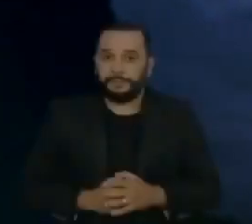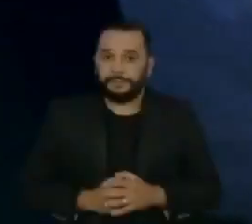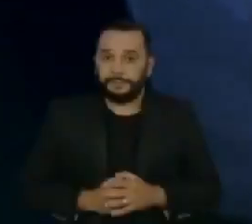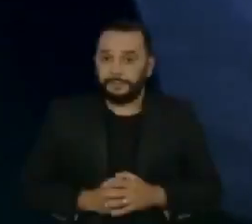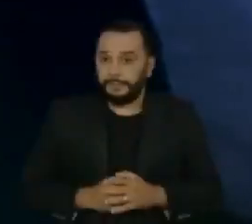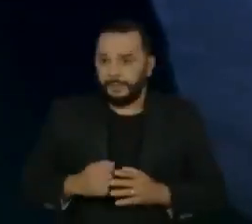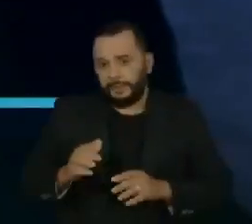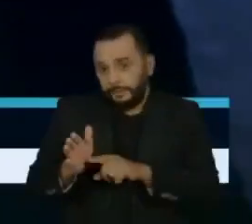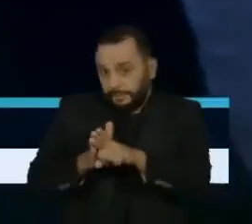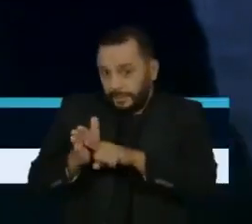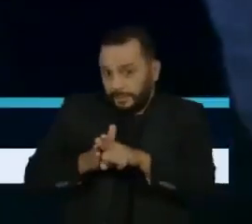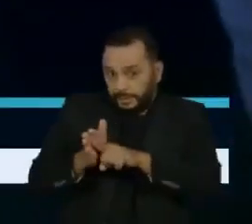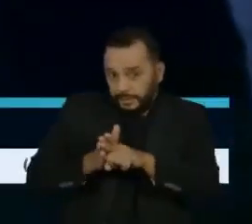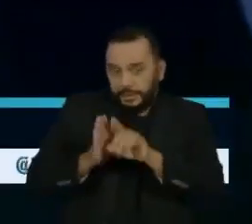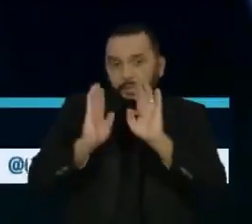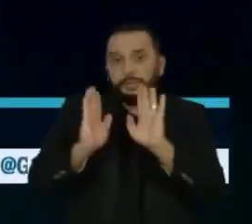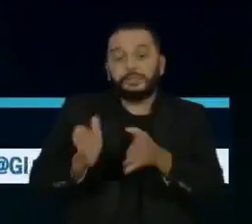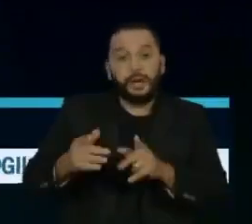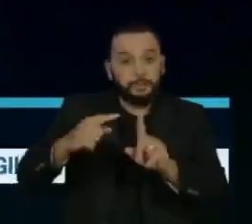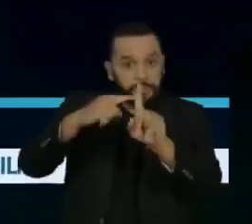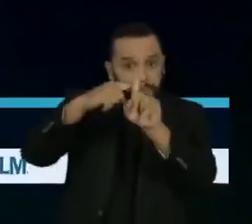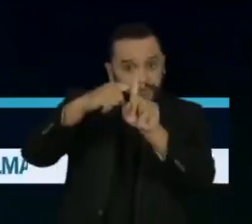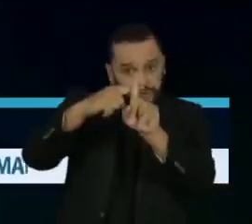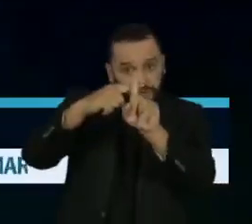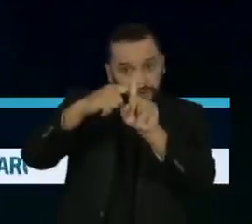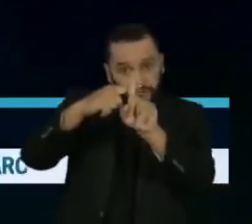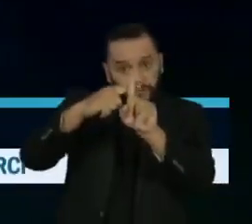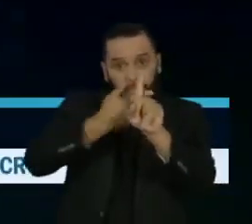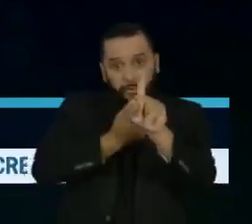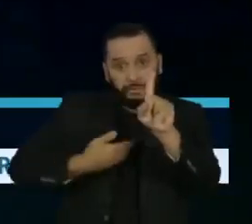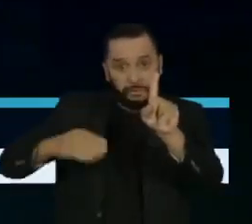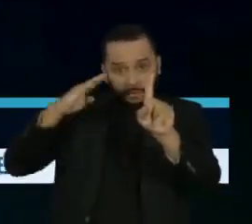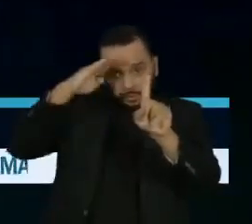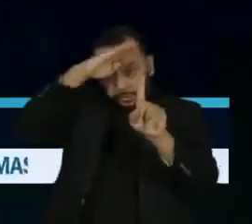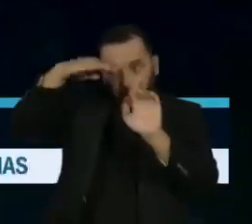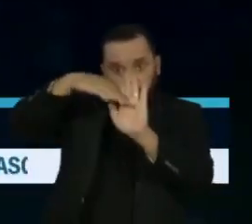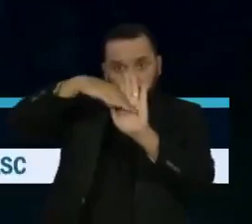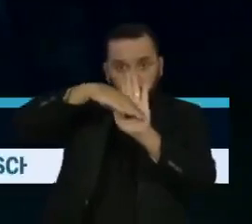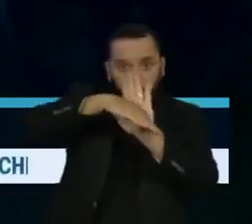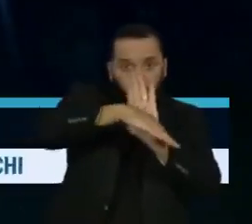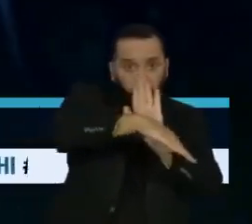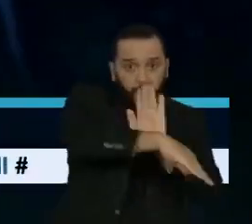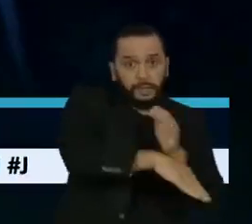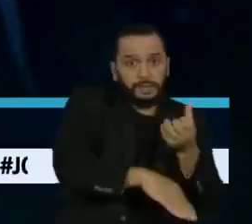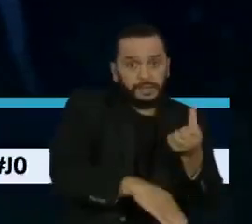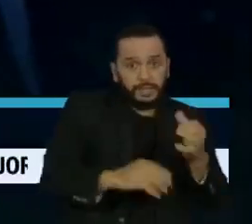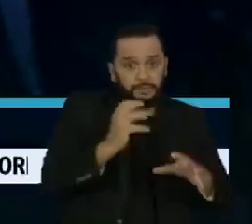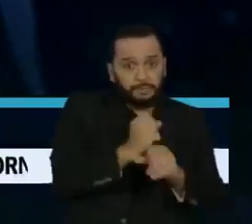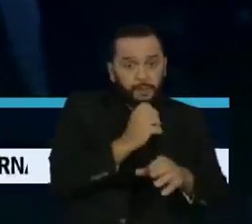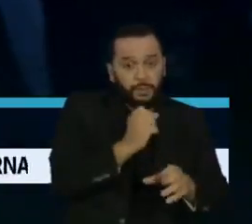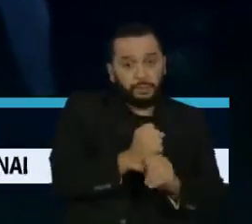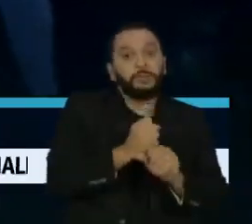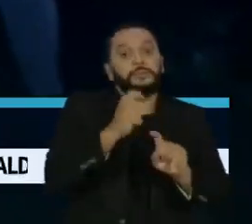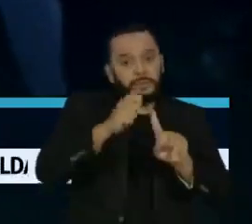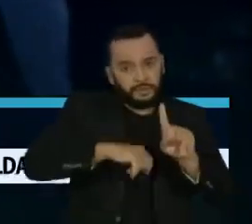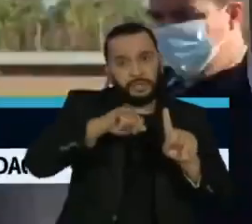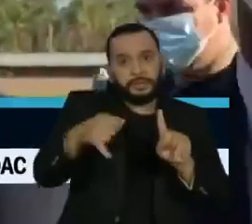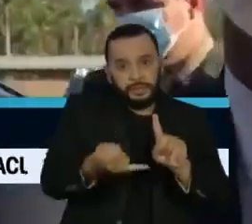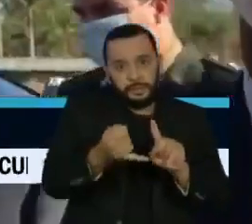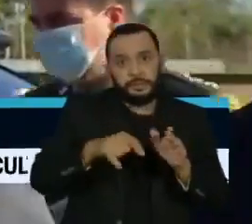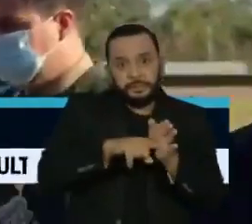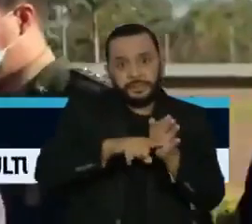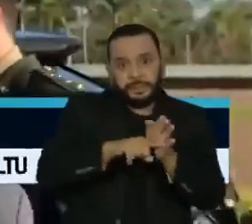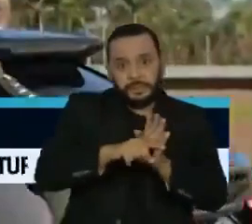a avaliação positiva do governo de Jair bolsonaro caiu 6 pontos percentuais em janeiro segundo nova pesquisa da XP